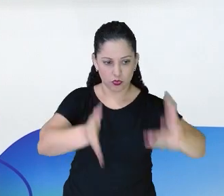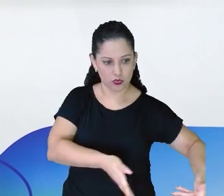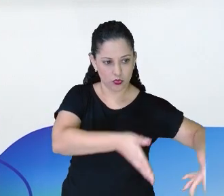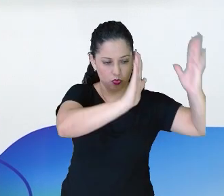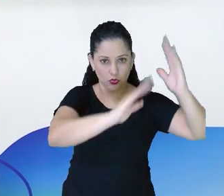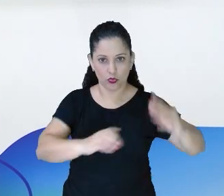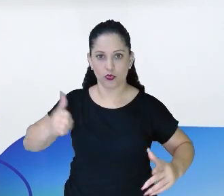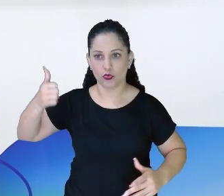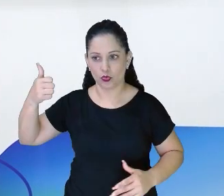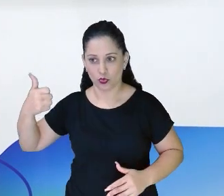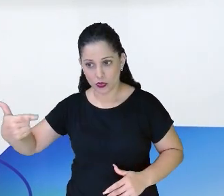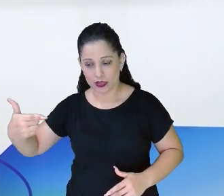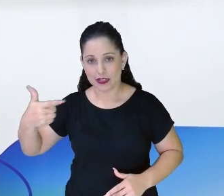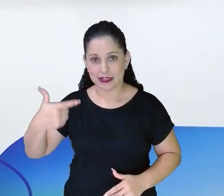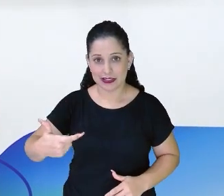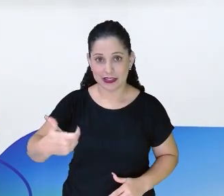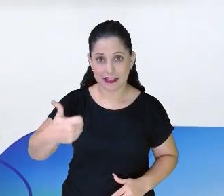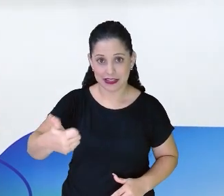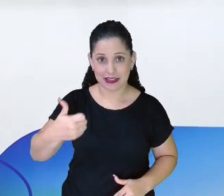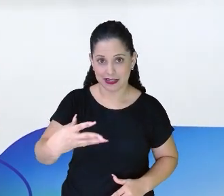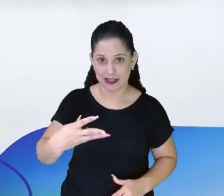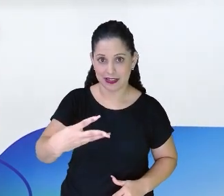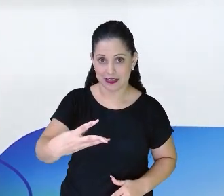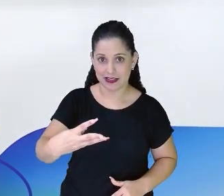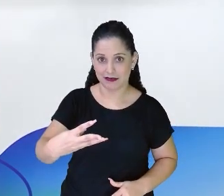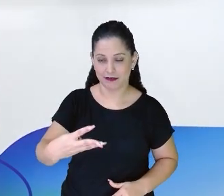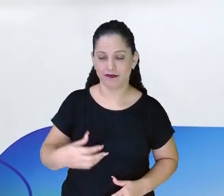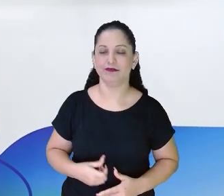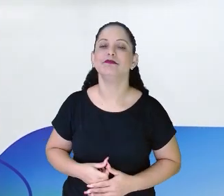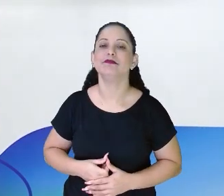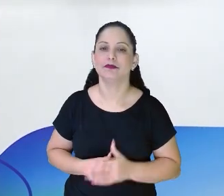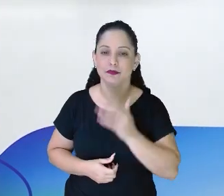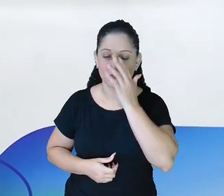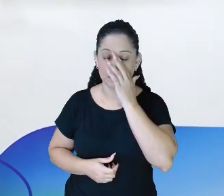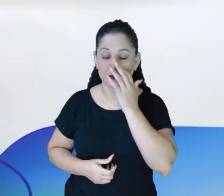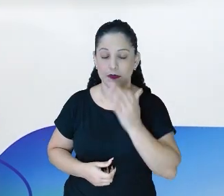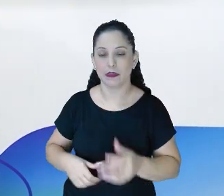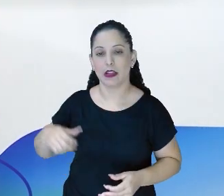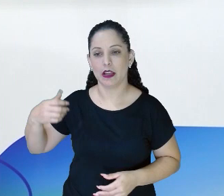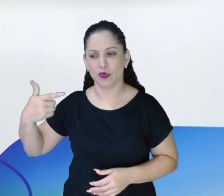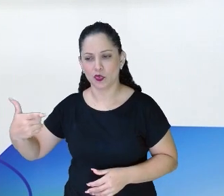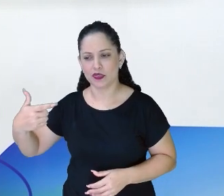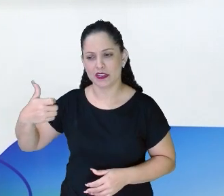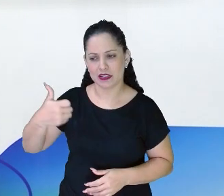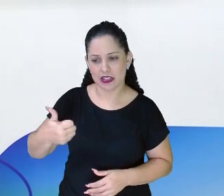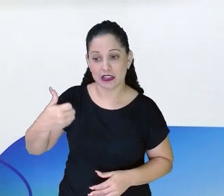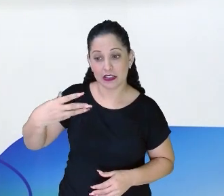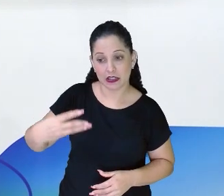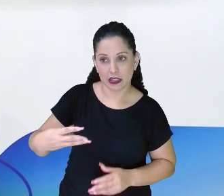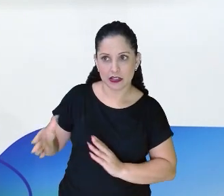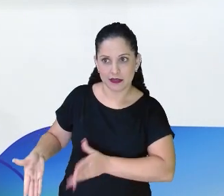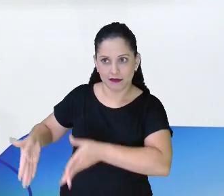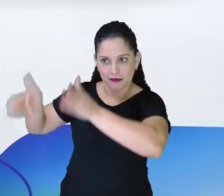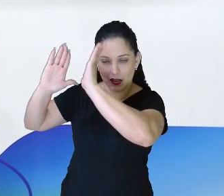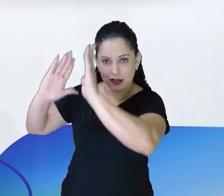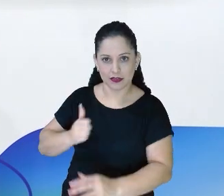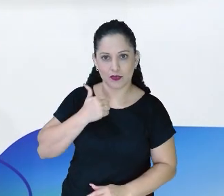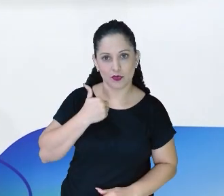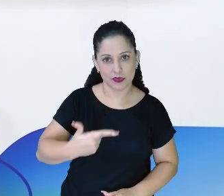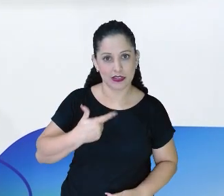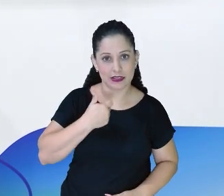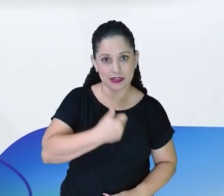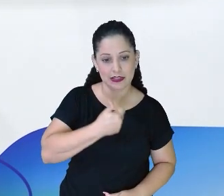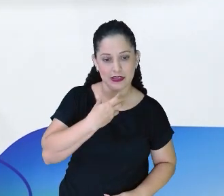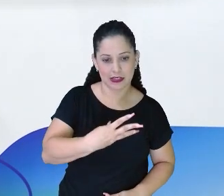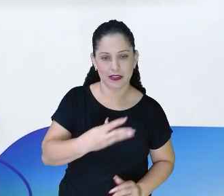213 livros. Beleza? Olha aqui, cada estante ficará com 213 livros. Deixa eu